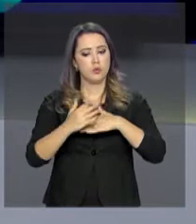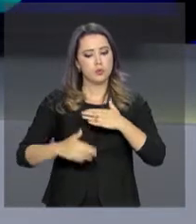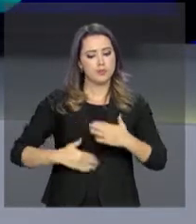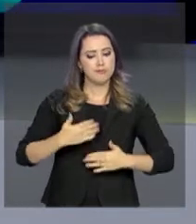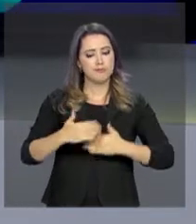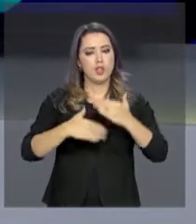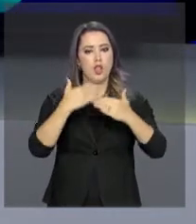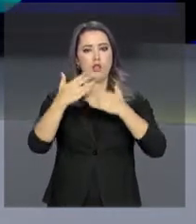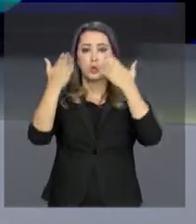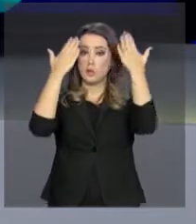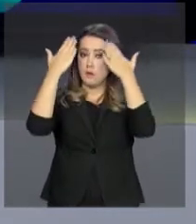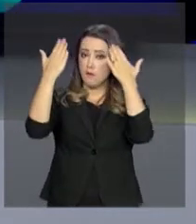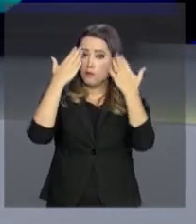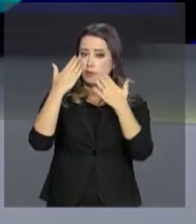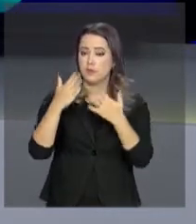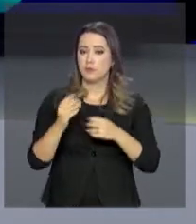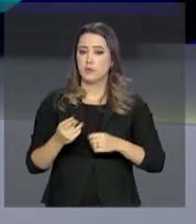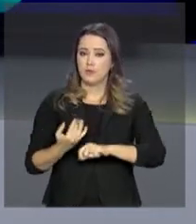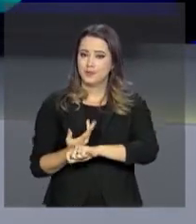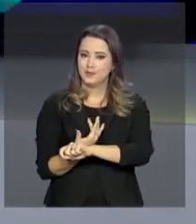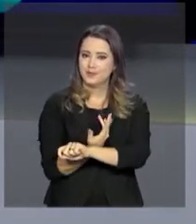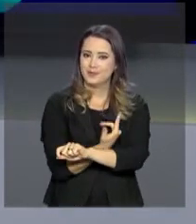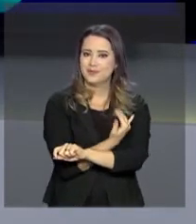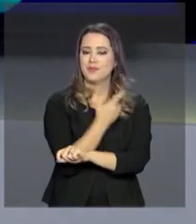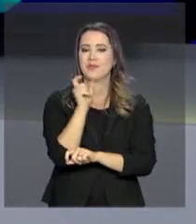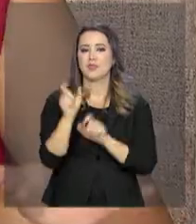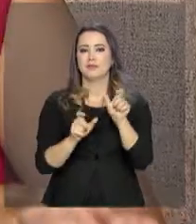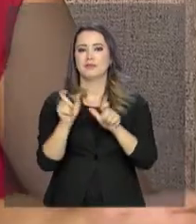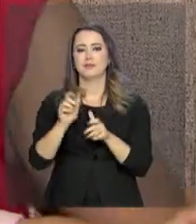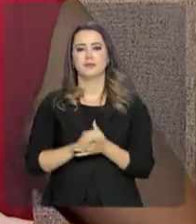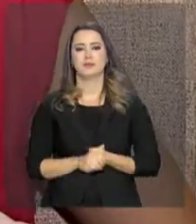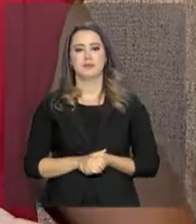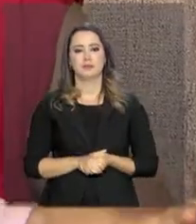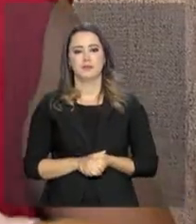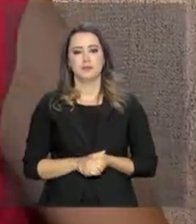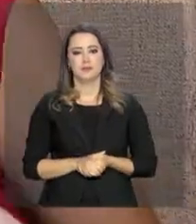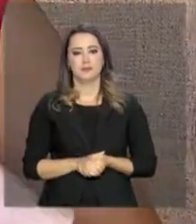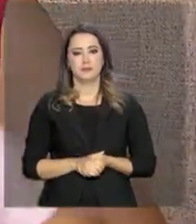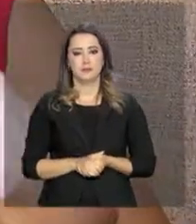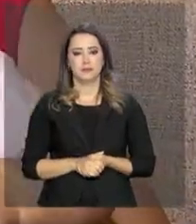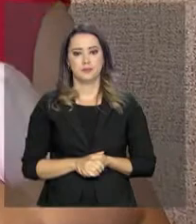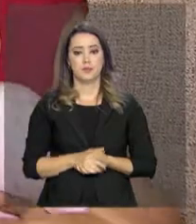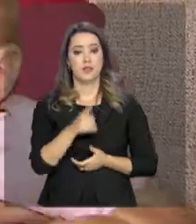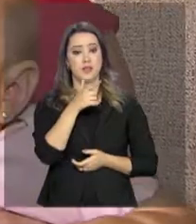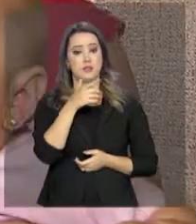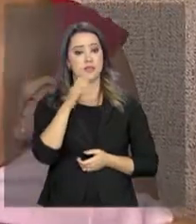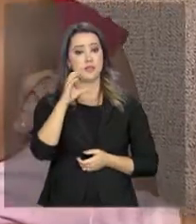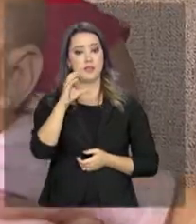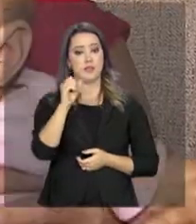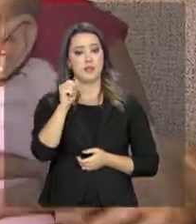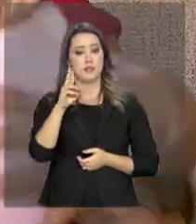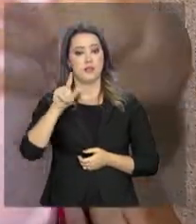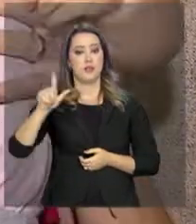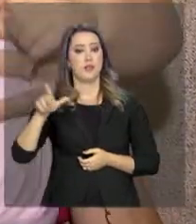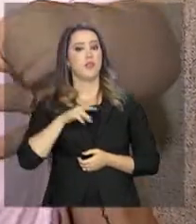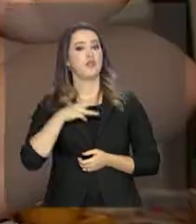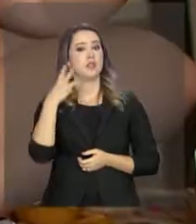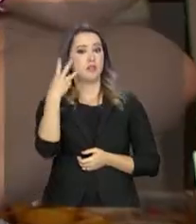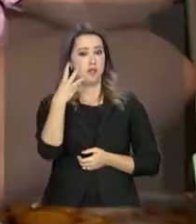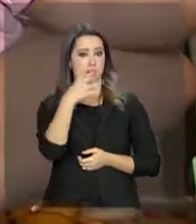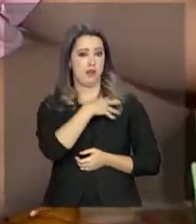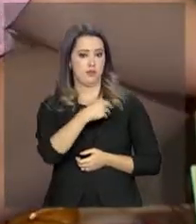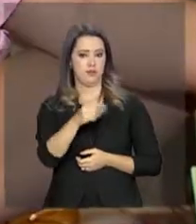cognitivo e emocional do ser humano esta é a carol ela é mãe de três filhos